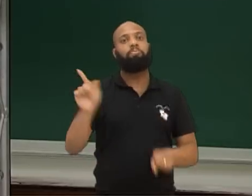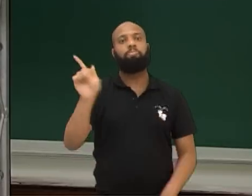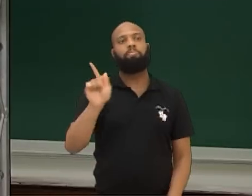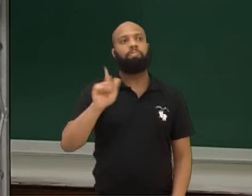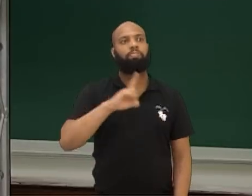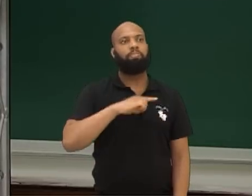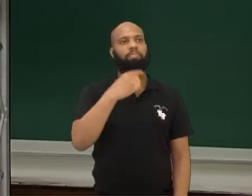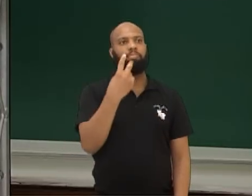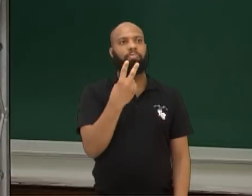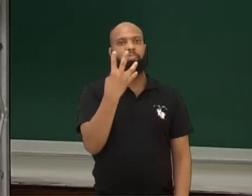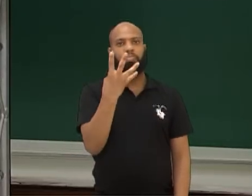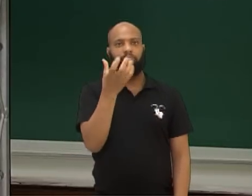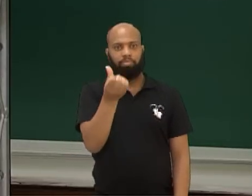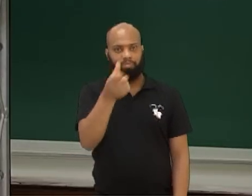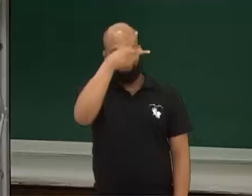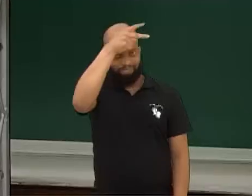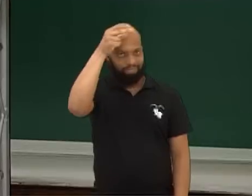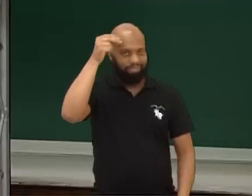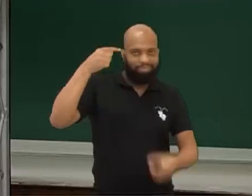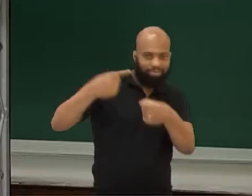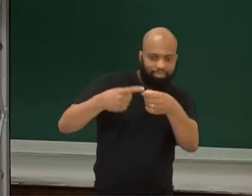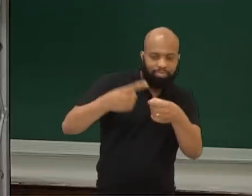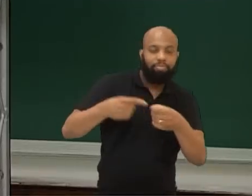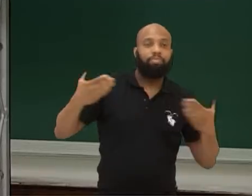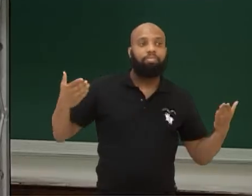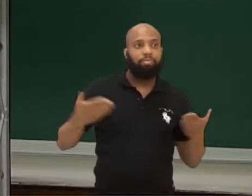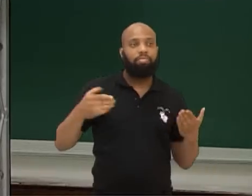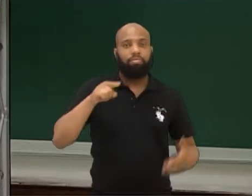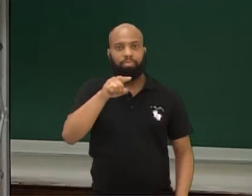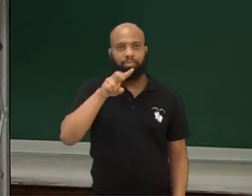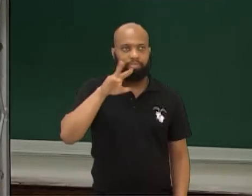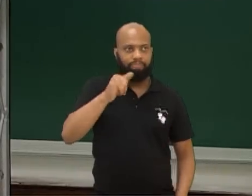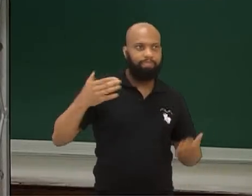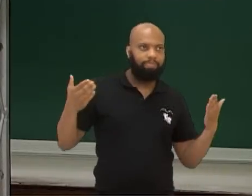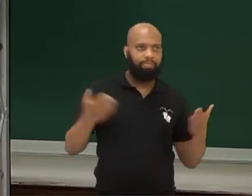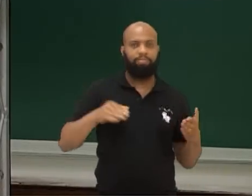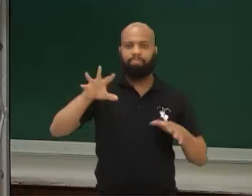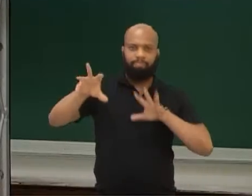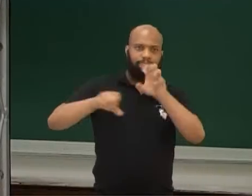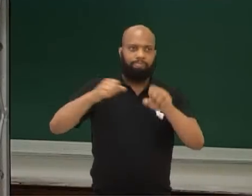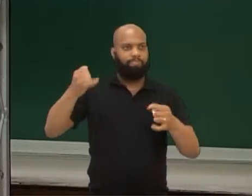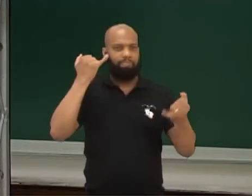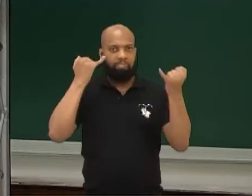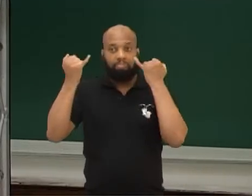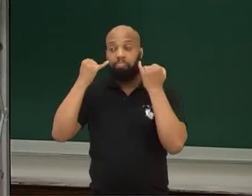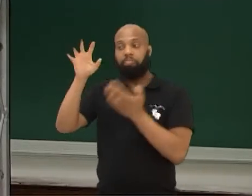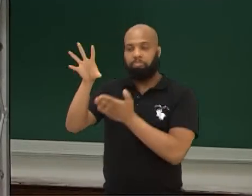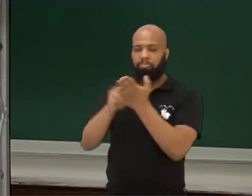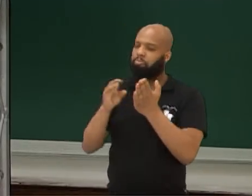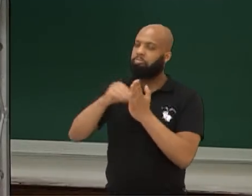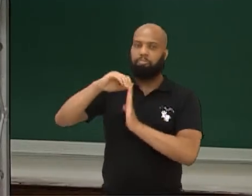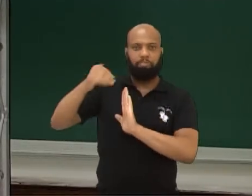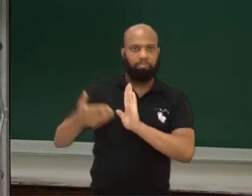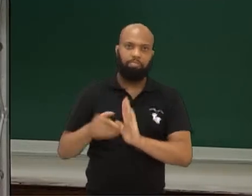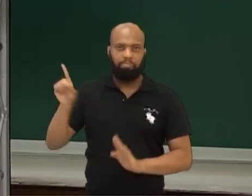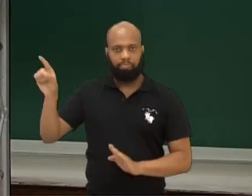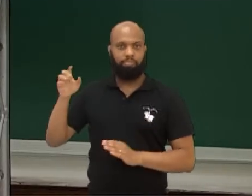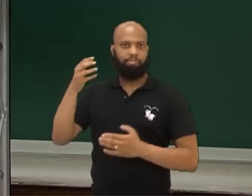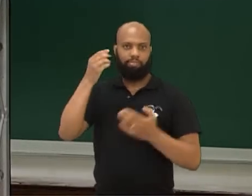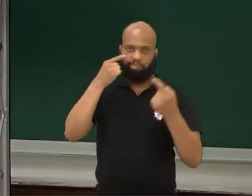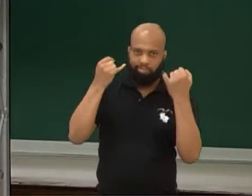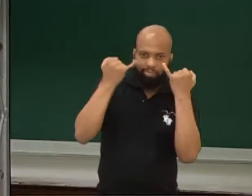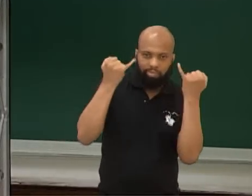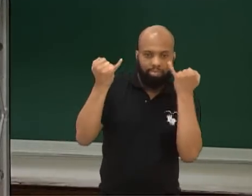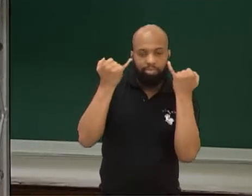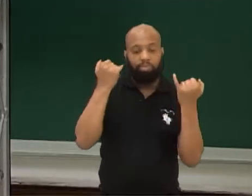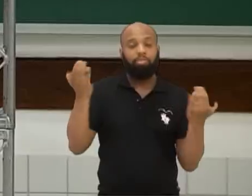tem 246 municípios, tá? Então, vocês vão pegar esse gráfico aqui, tá?